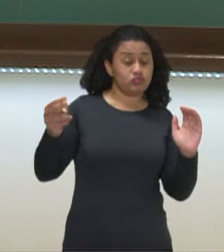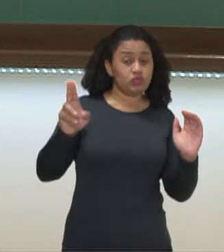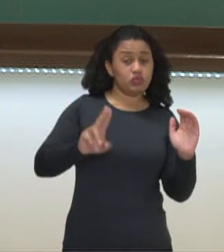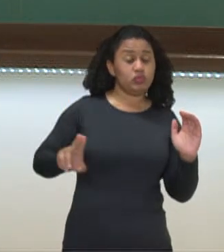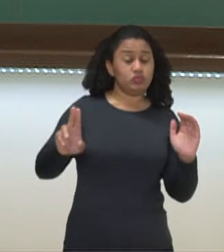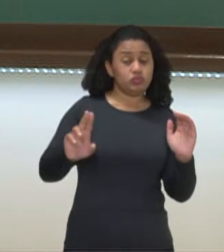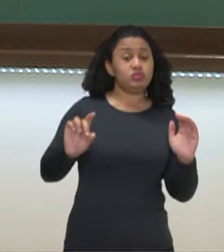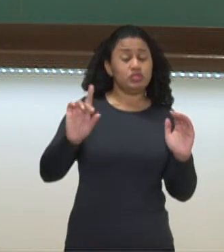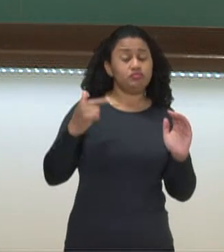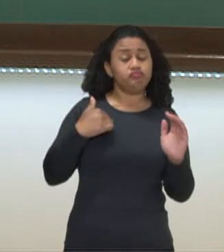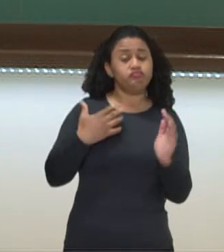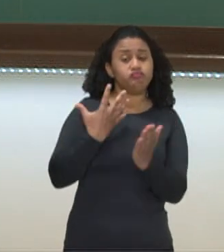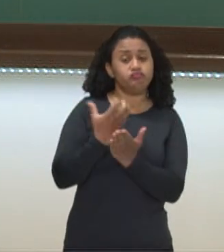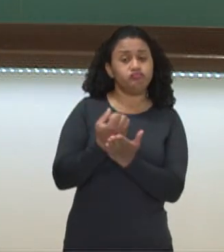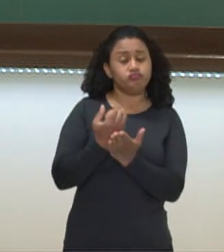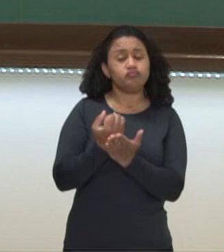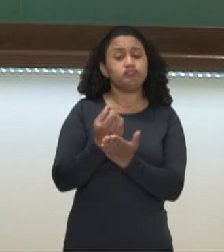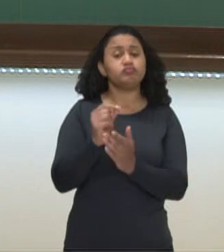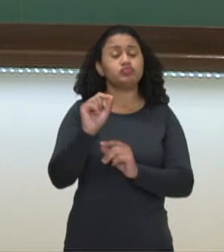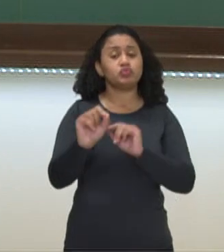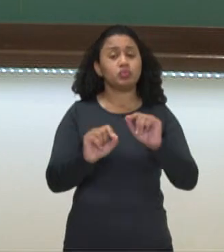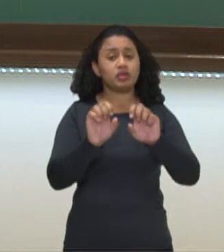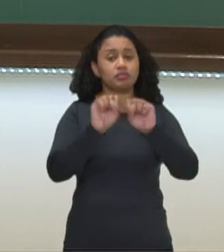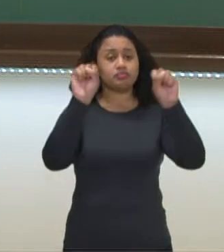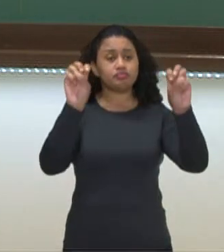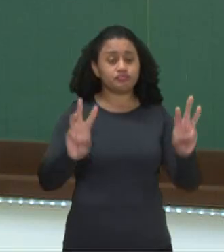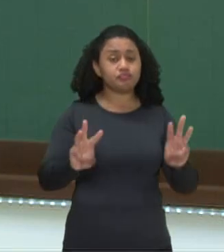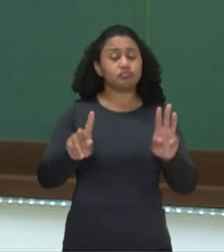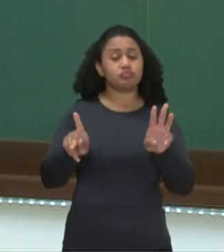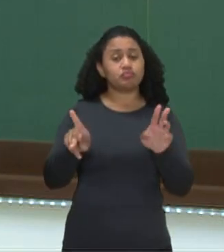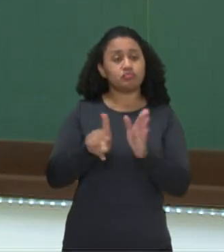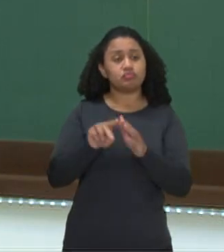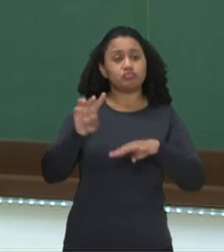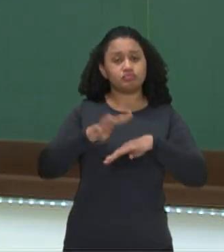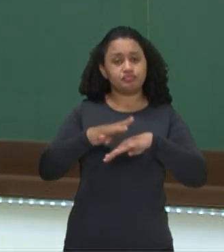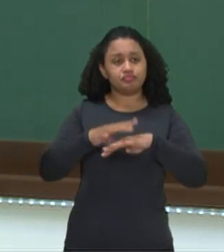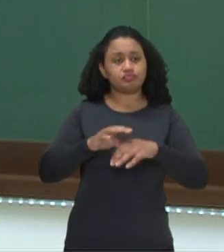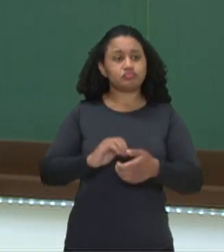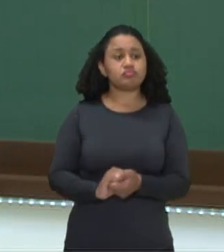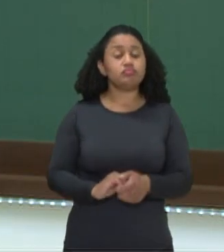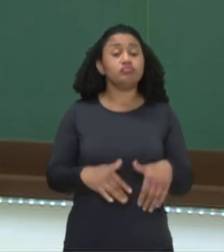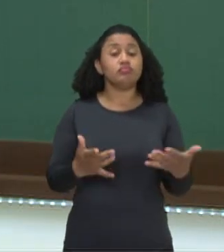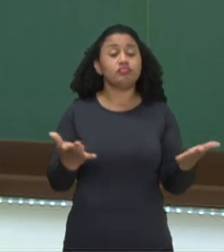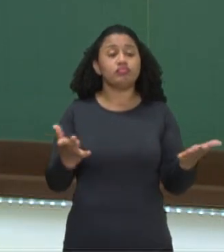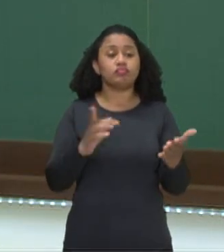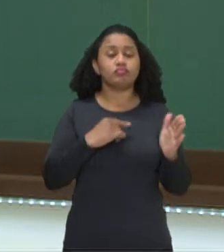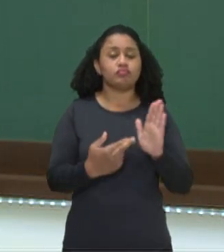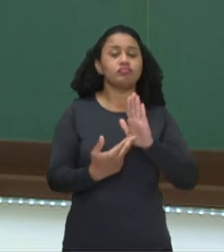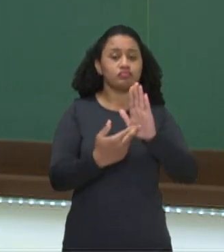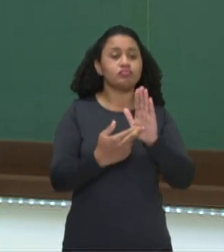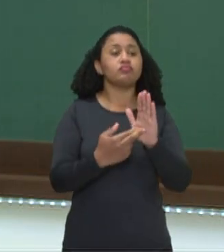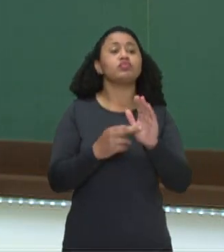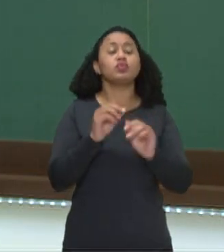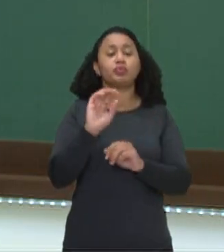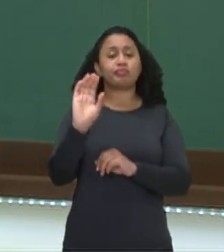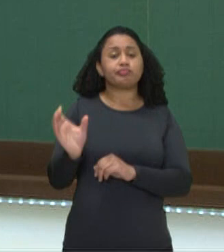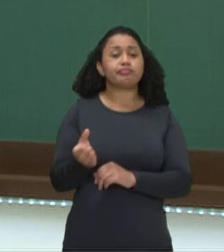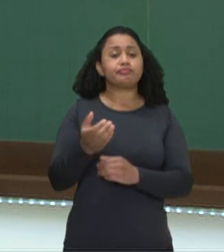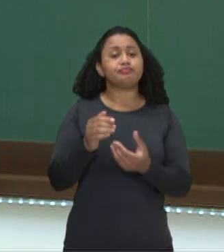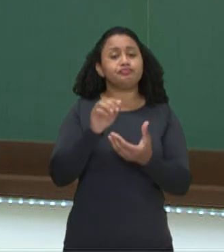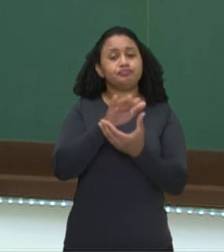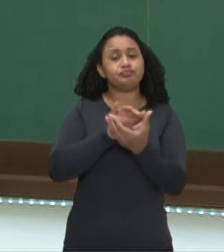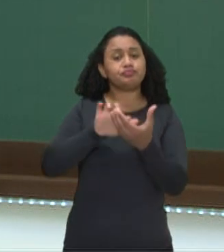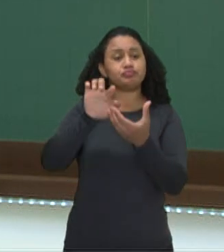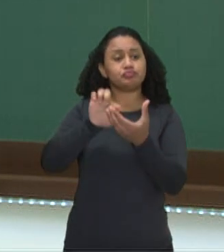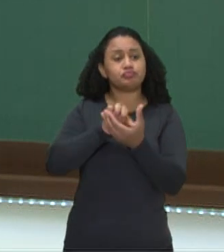o software de matemática. Então, vamos aqui. Aqui nós temos, pessoal, a representação de uma parábola, né? f